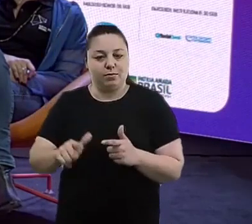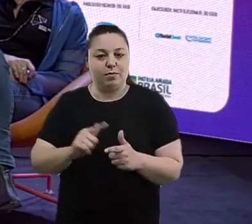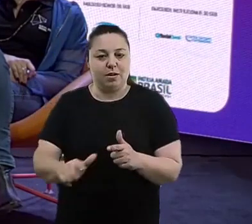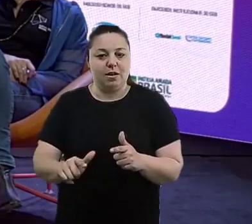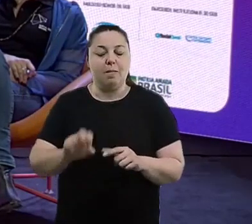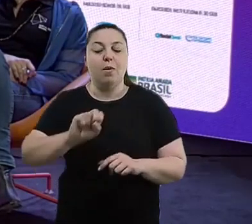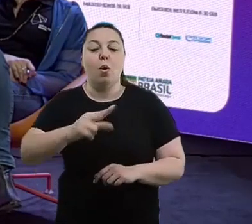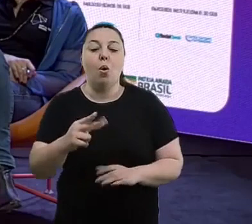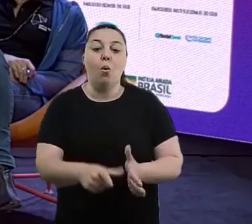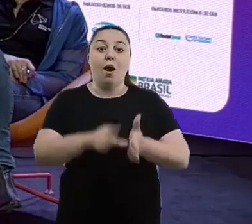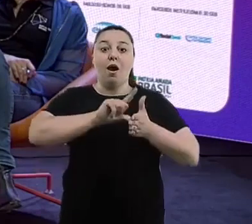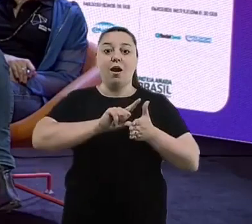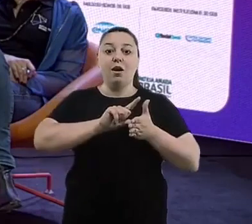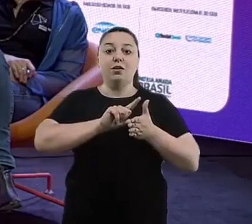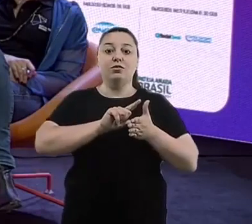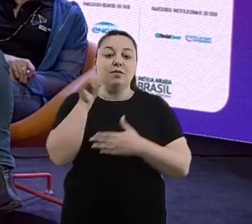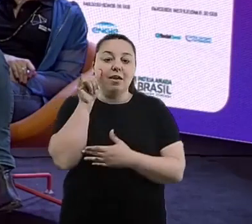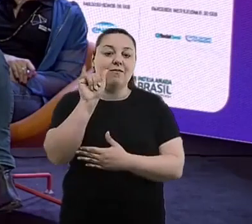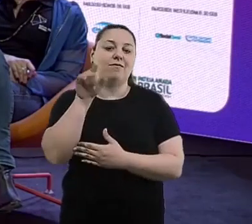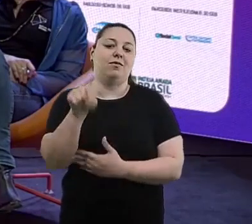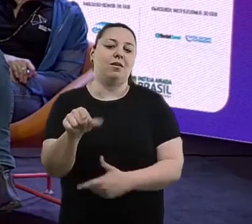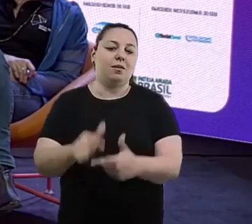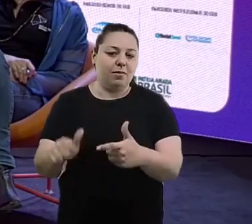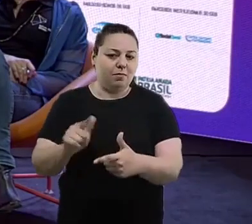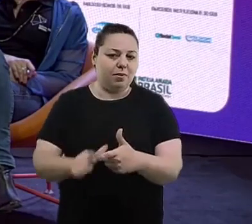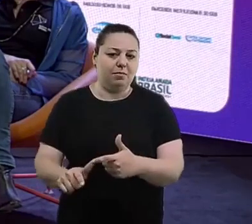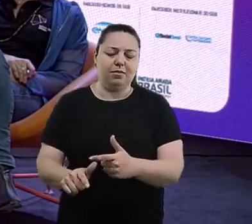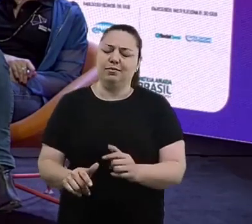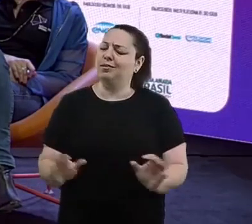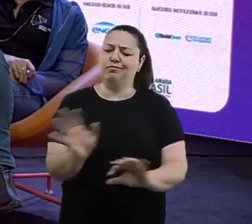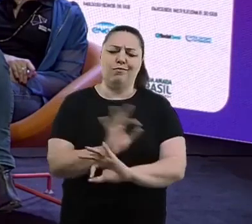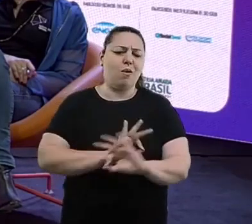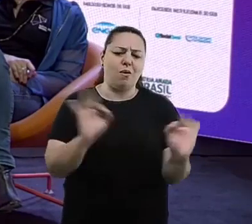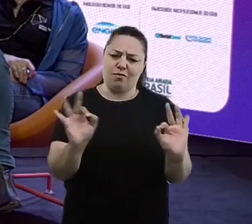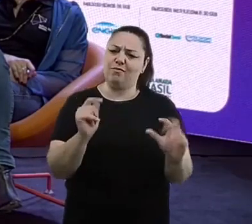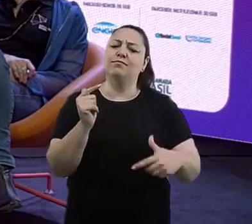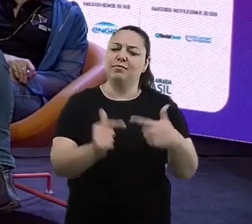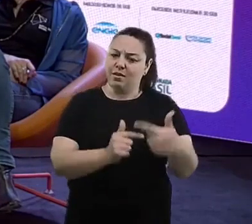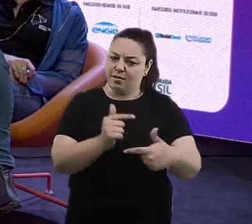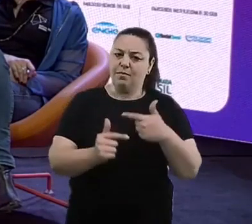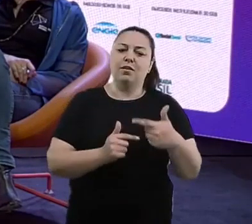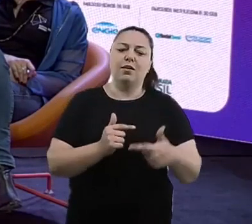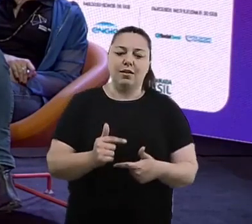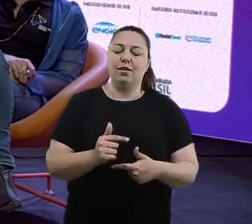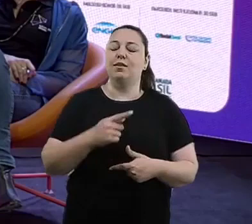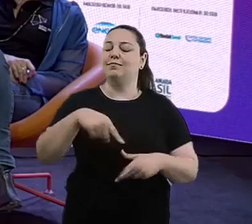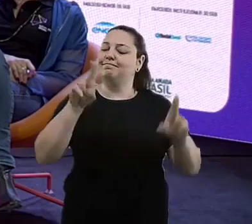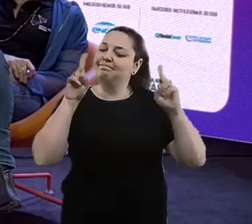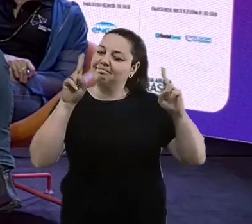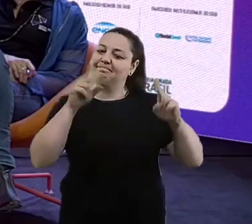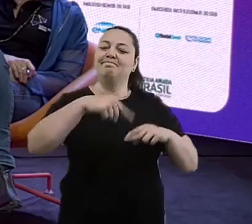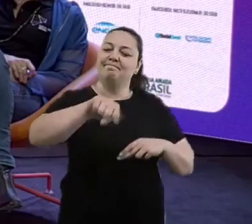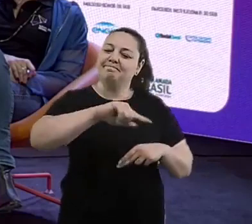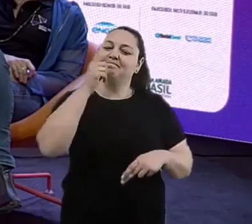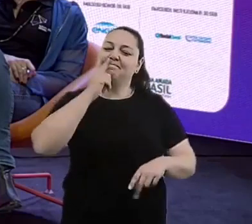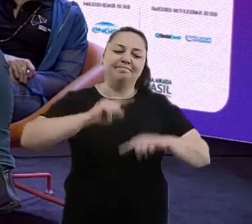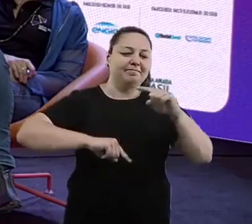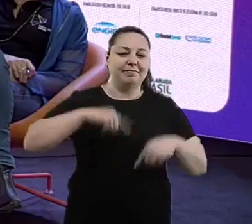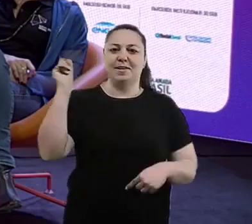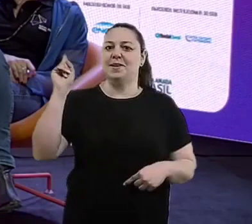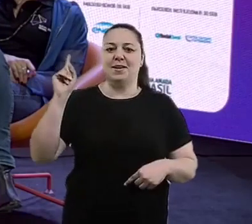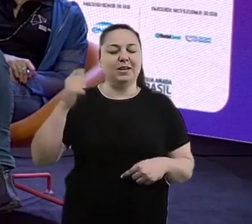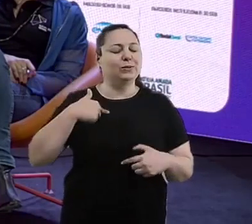numa situação. Então, o trabalho está excelente, voem, sigam longe, também, contem com a gente que precisar, adorei